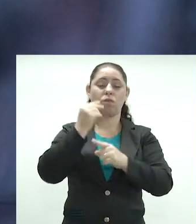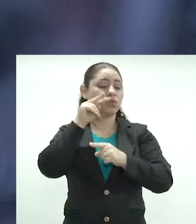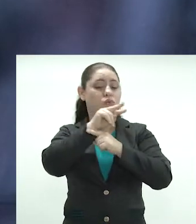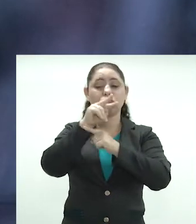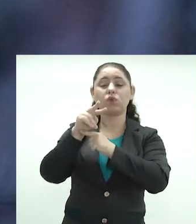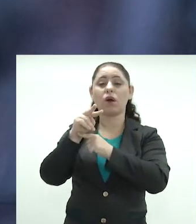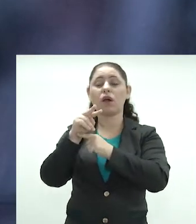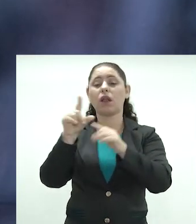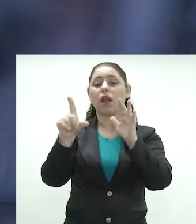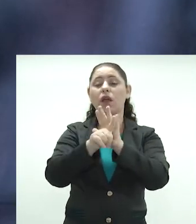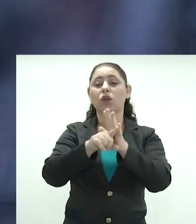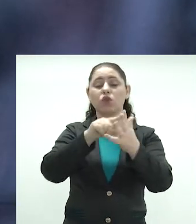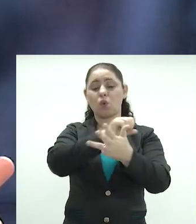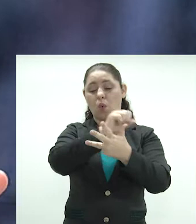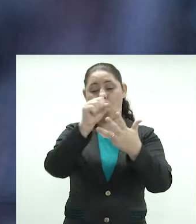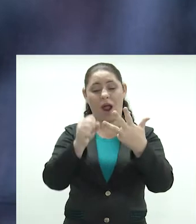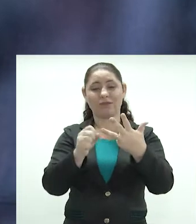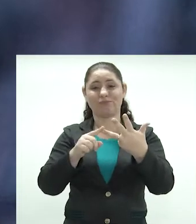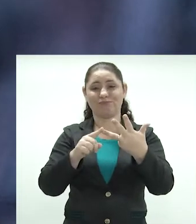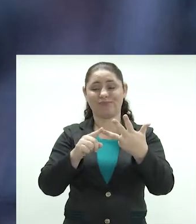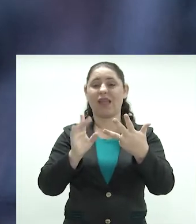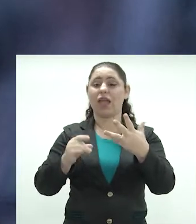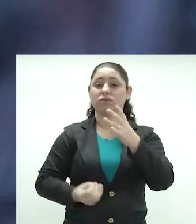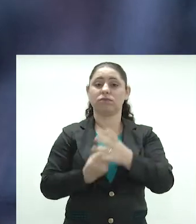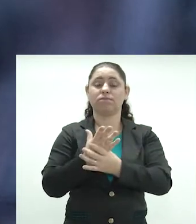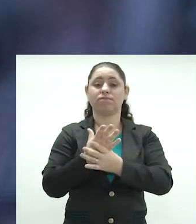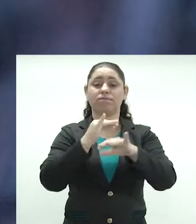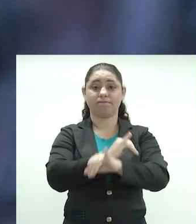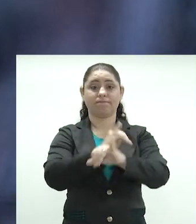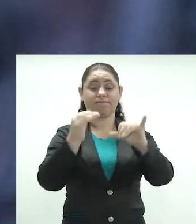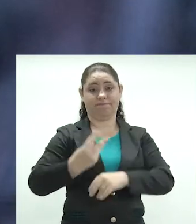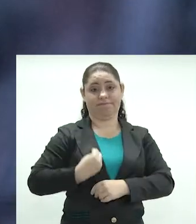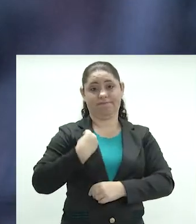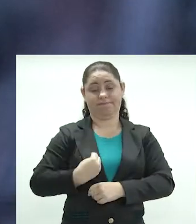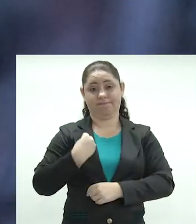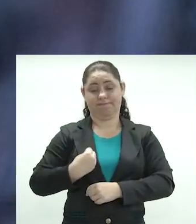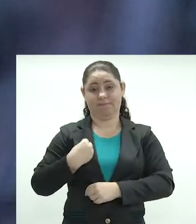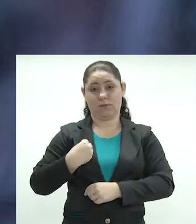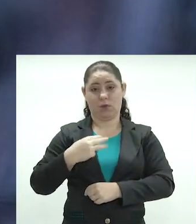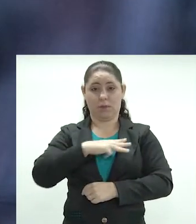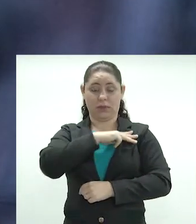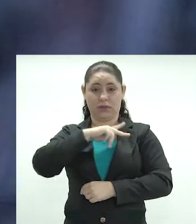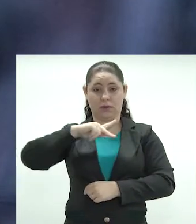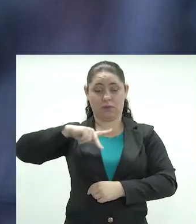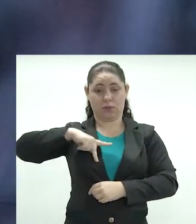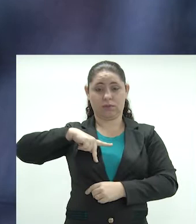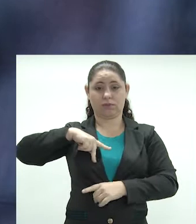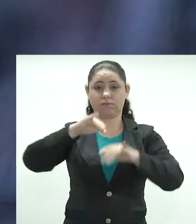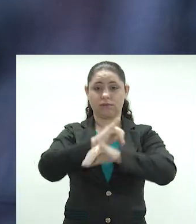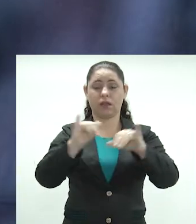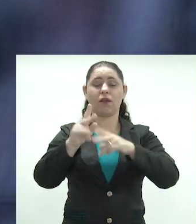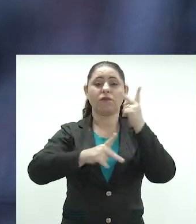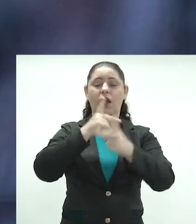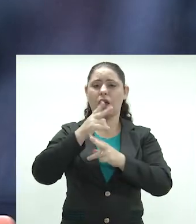Público, também conhecido como fiscal da lei, como quarto poder. Para começar, para estrear essa apresentação, essa participação, aliás, do